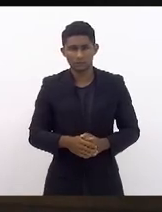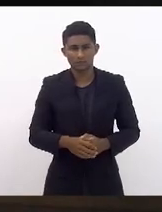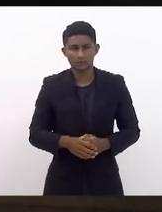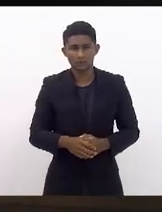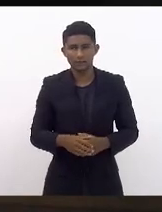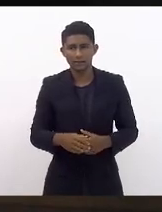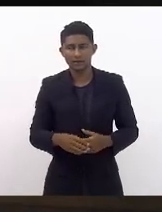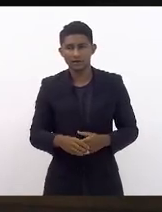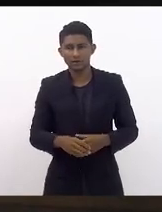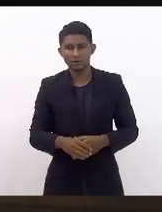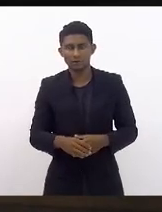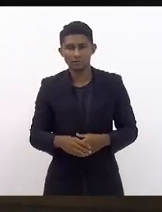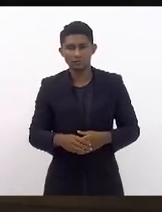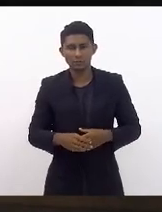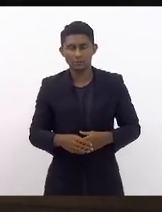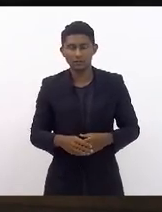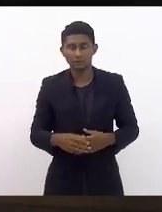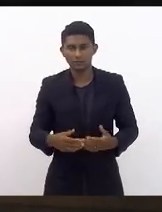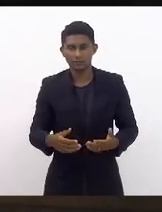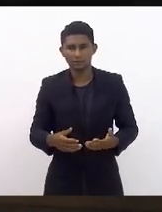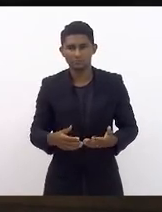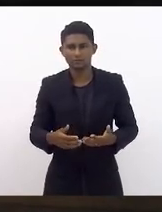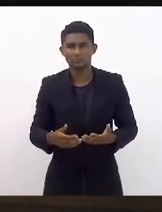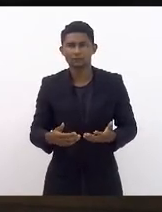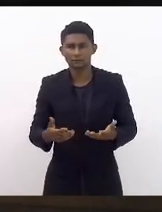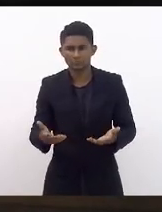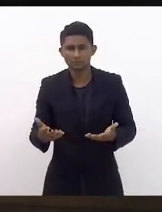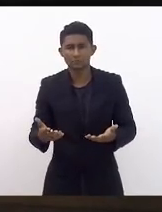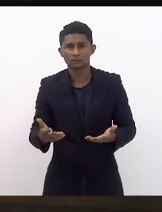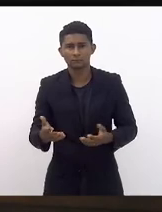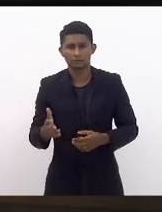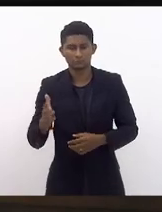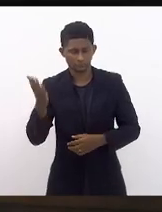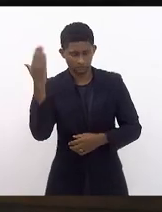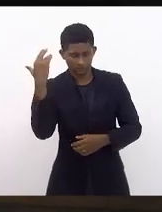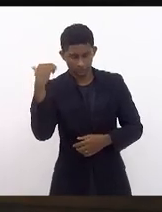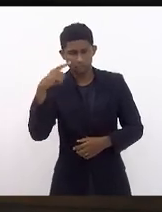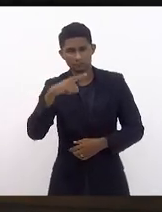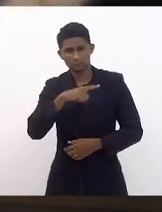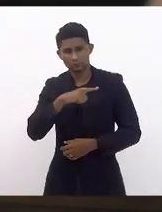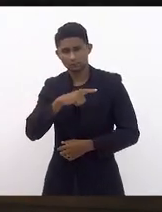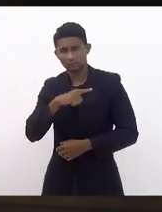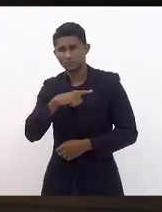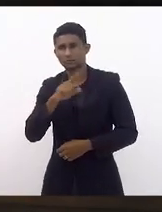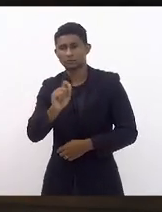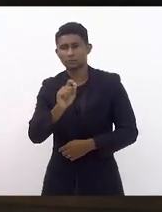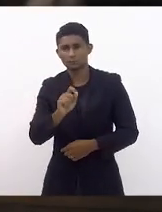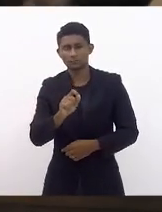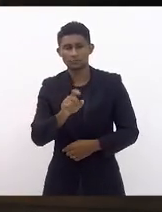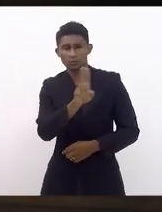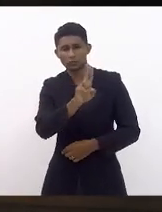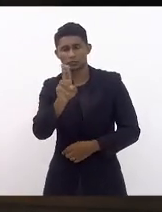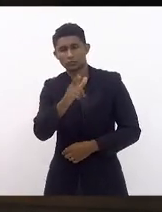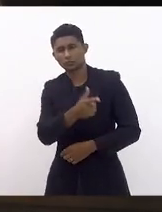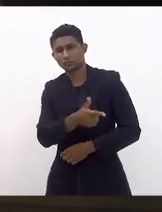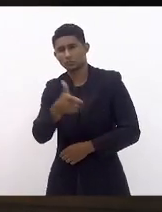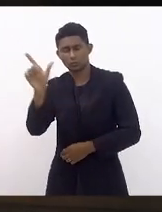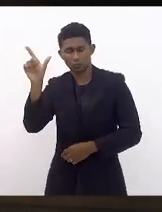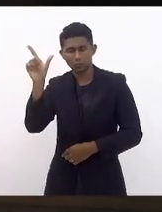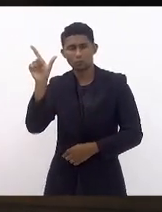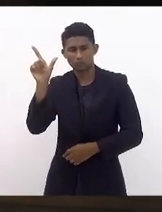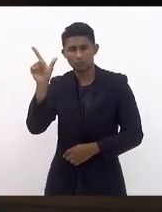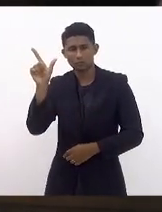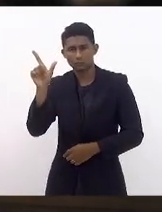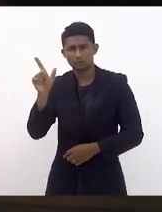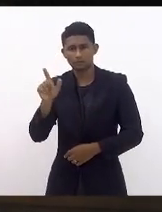Batistas Fluminense, é o nome de hoje. Naquela ocasião tinha outro nome, não era